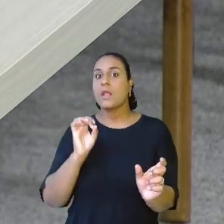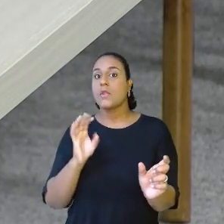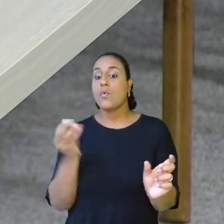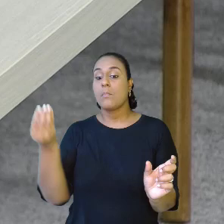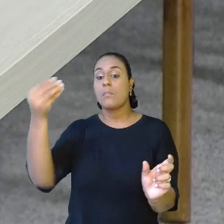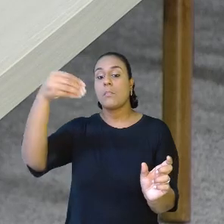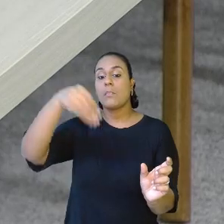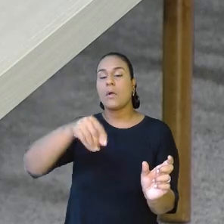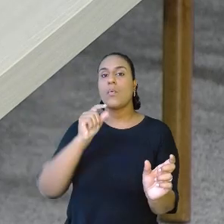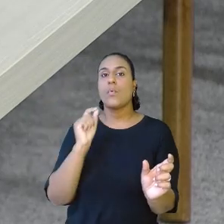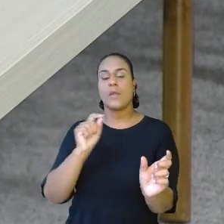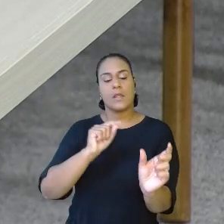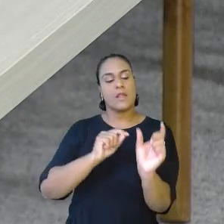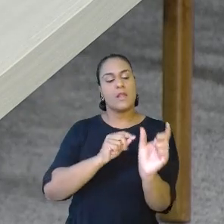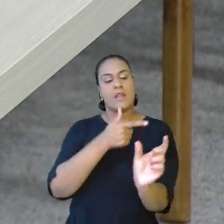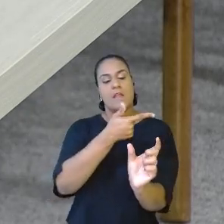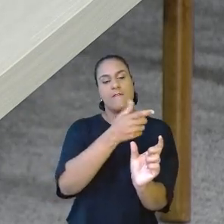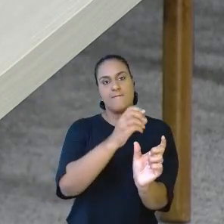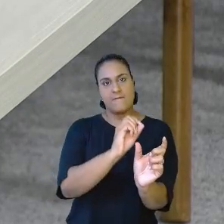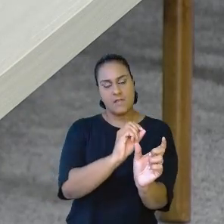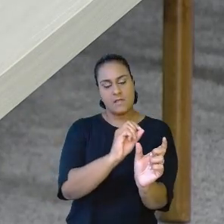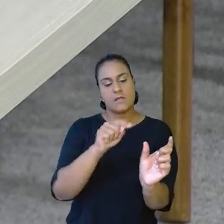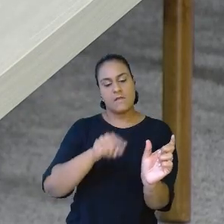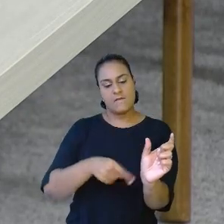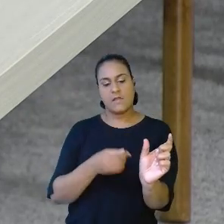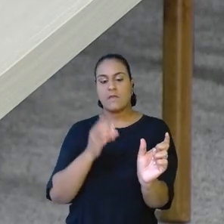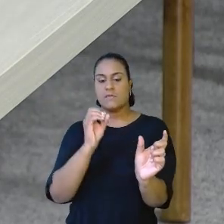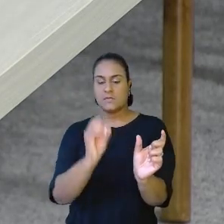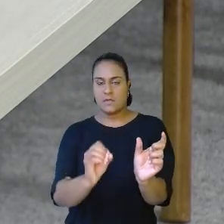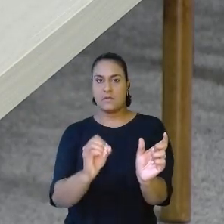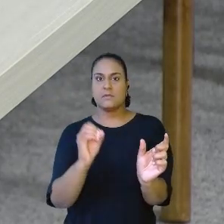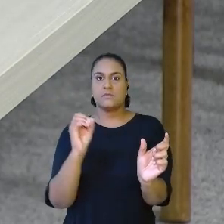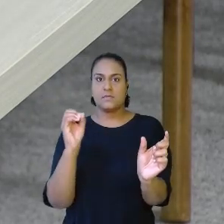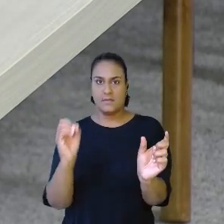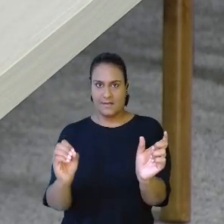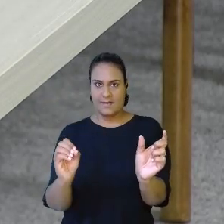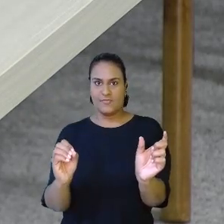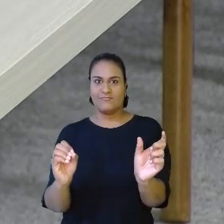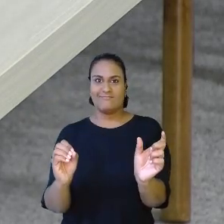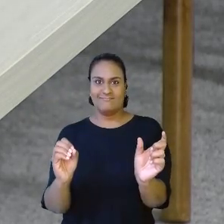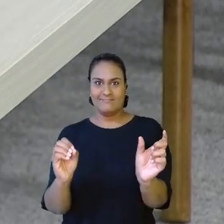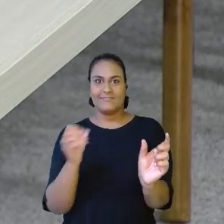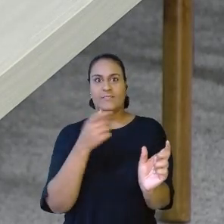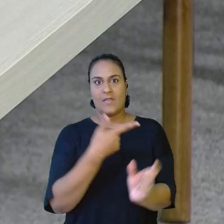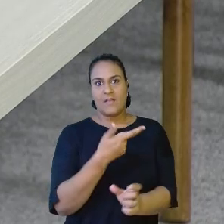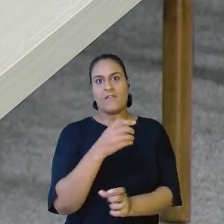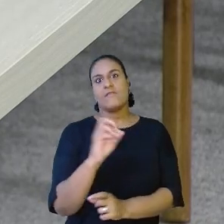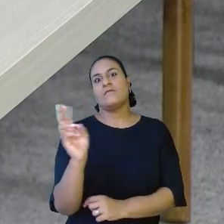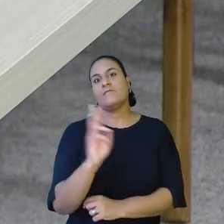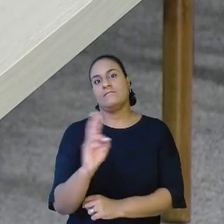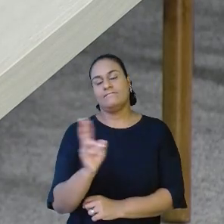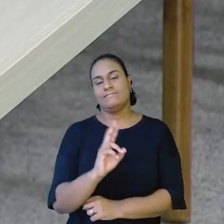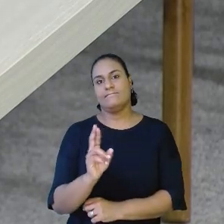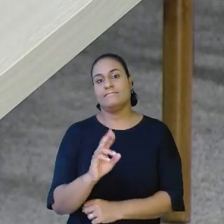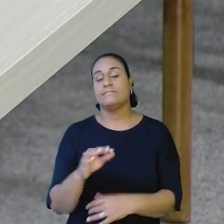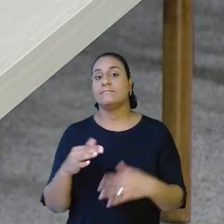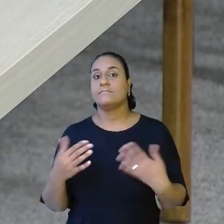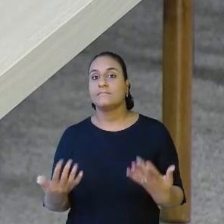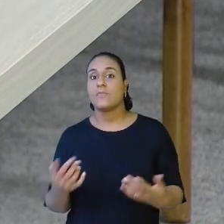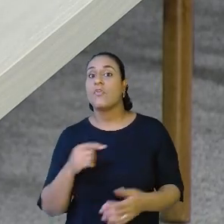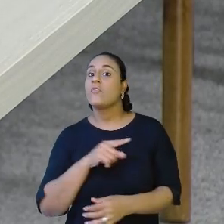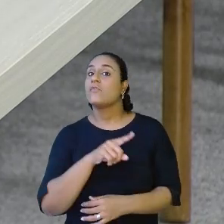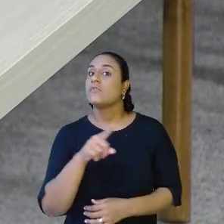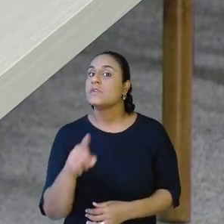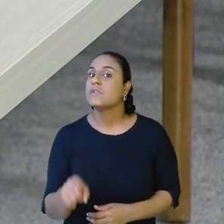preenchemos com zeros a nossa quantidade de R$20. Então, para vocês,